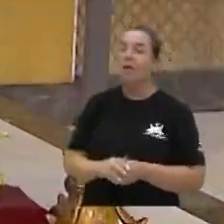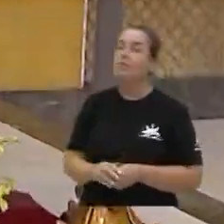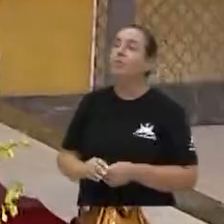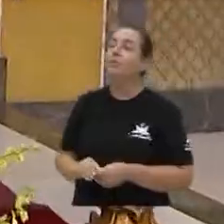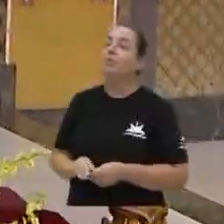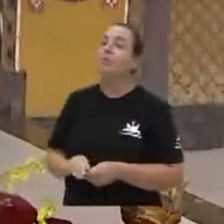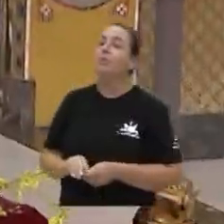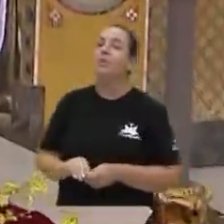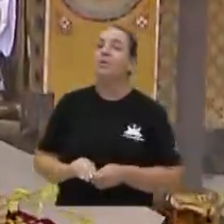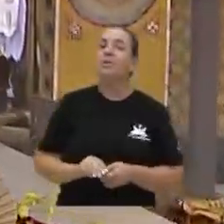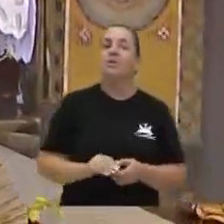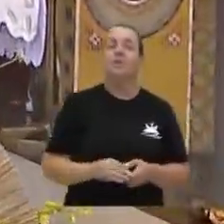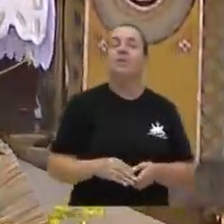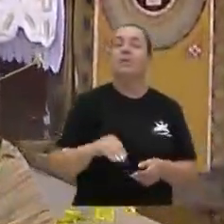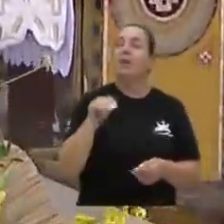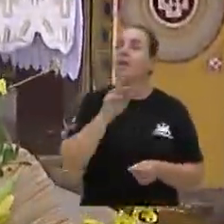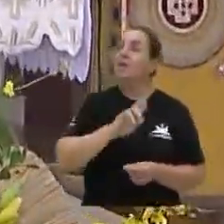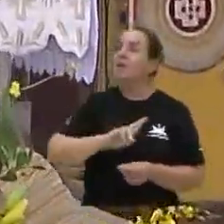santo,